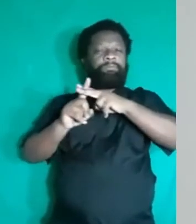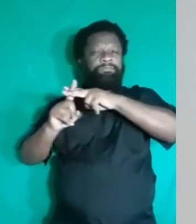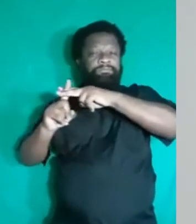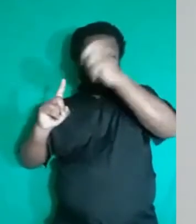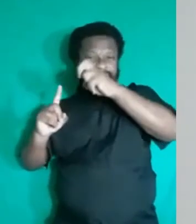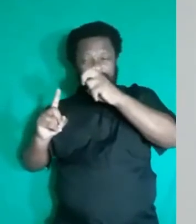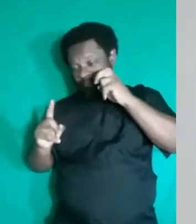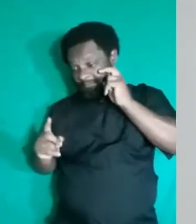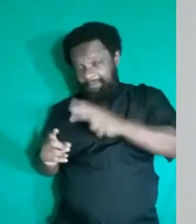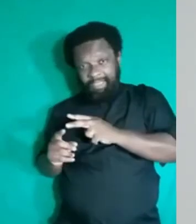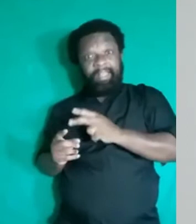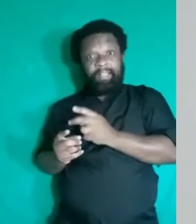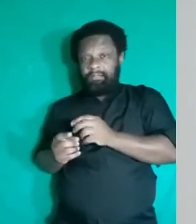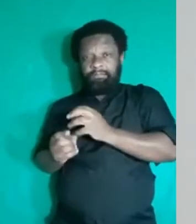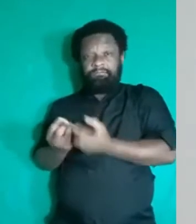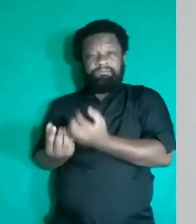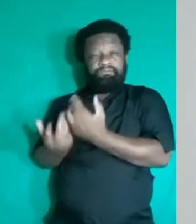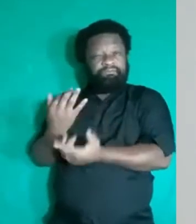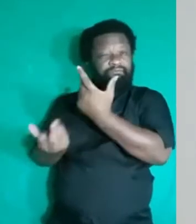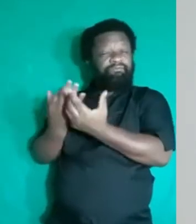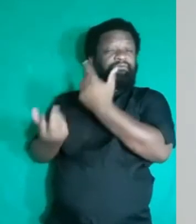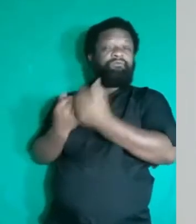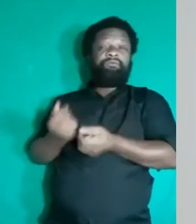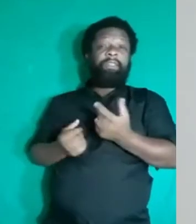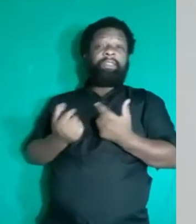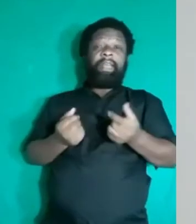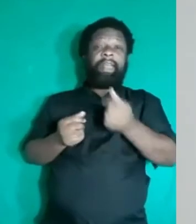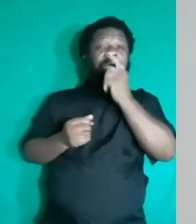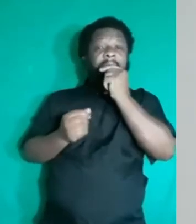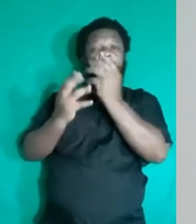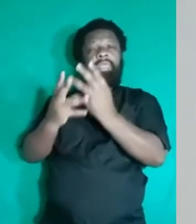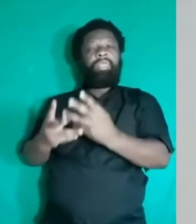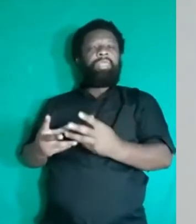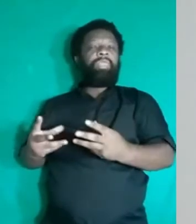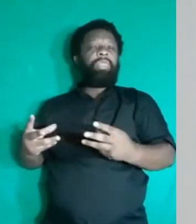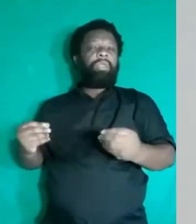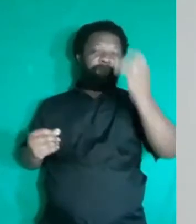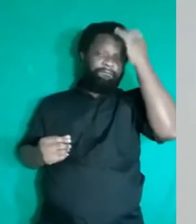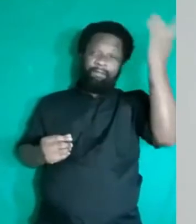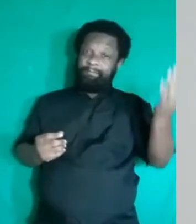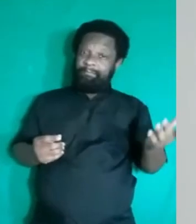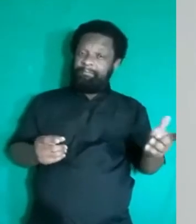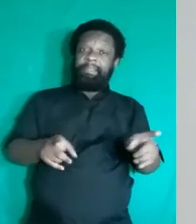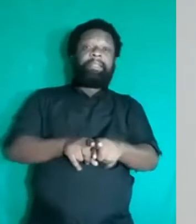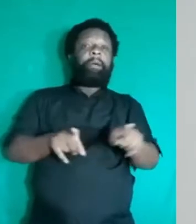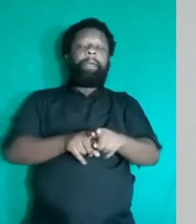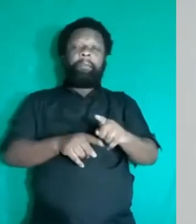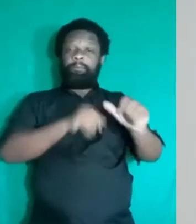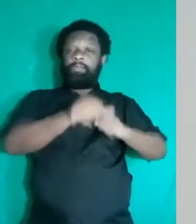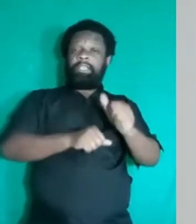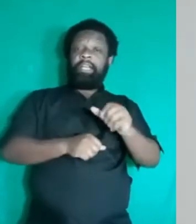ácido, pessoal, ele está presente no refrigerante. Ele se decompõe, ele é muito instável. Ele se decompõe